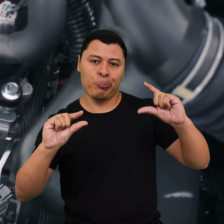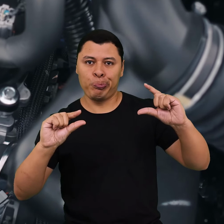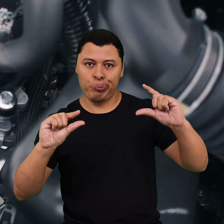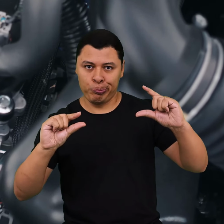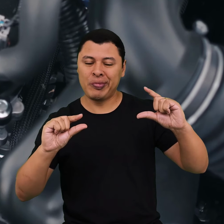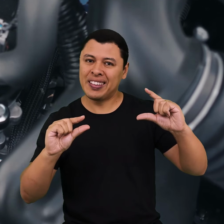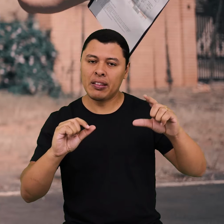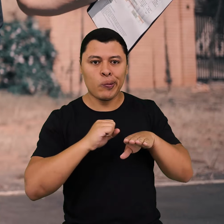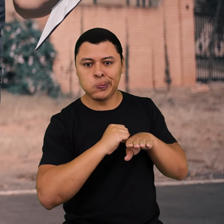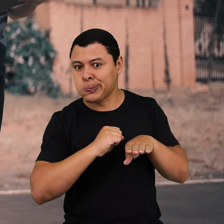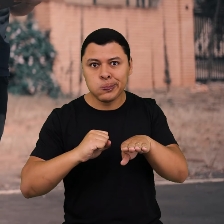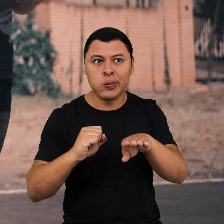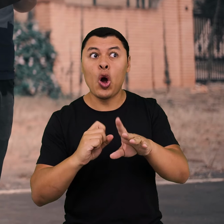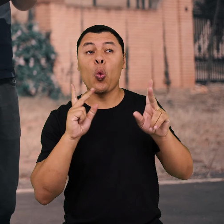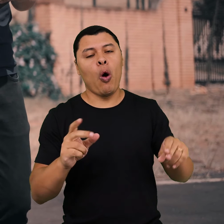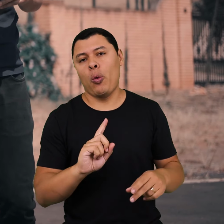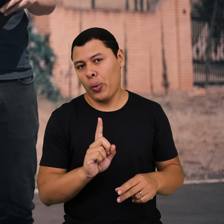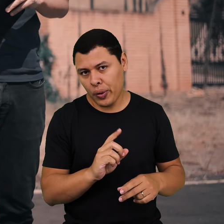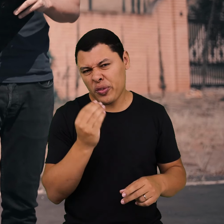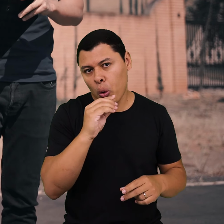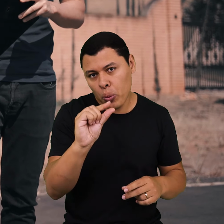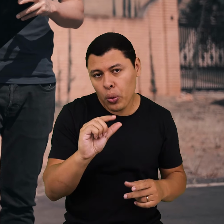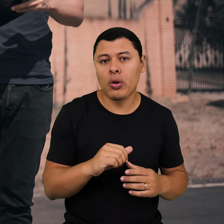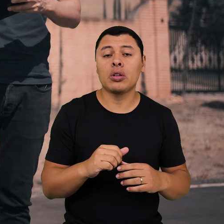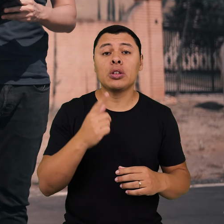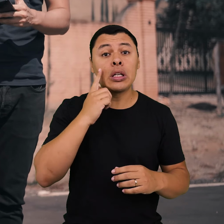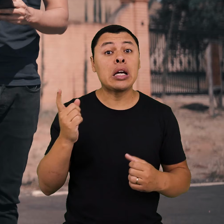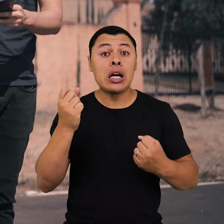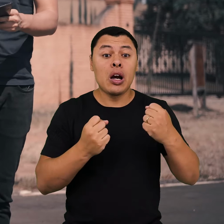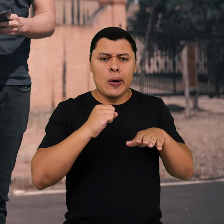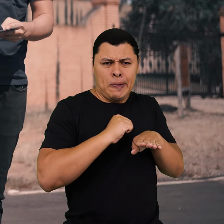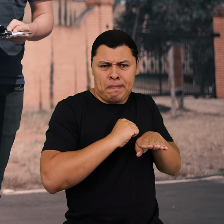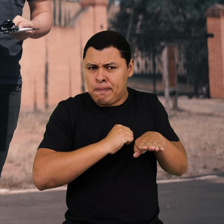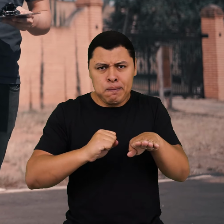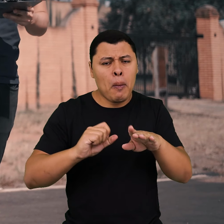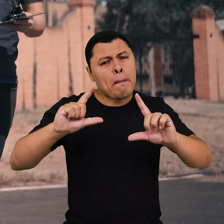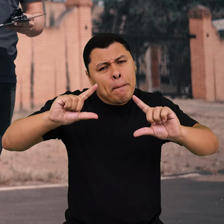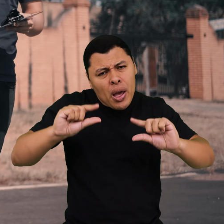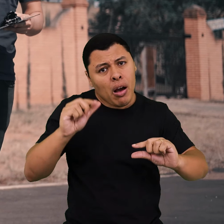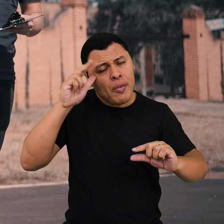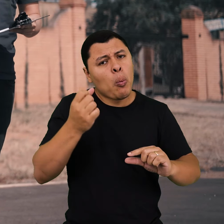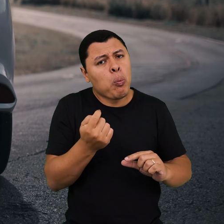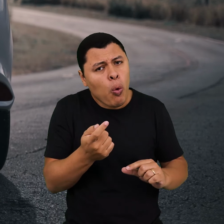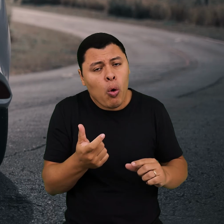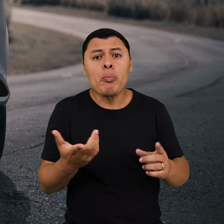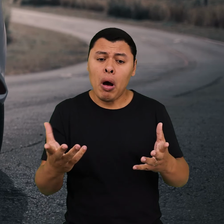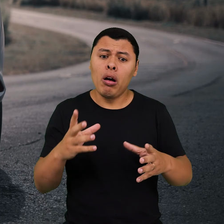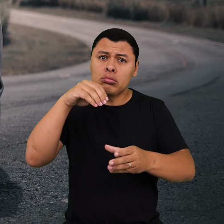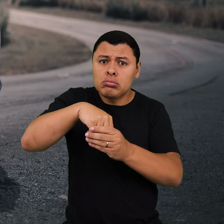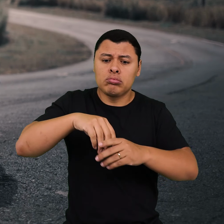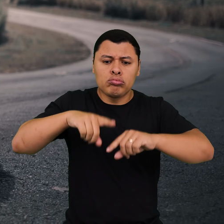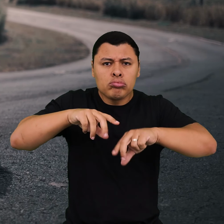diferença significativa. Então, resumo da ópera aqui é que você vai ter um carro menos potente, menos torcudo, mas muito bem equipado e com uma